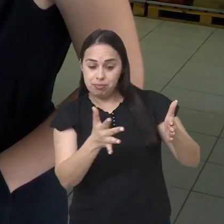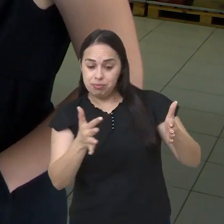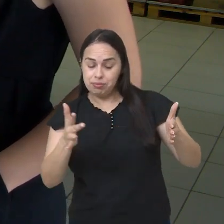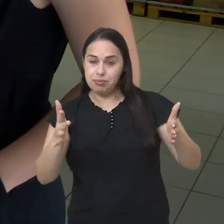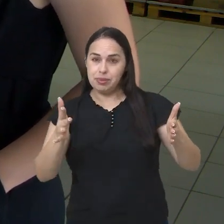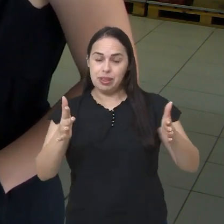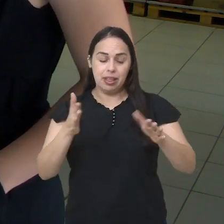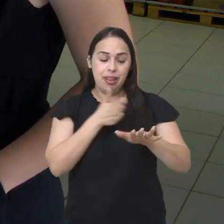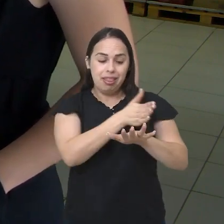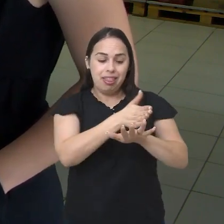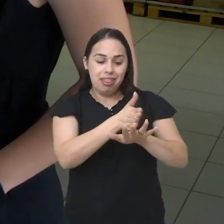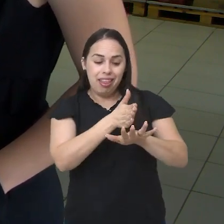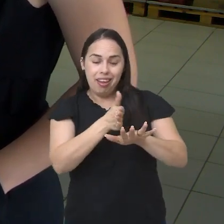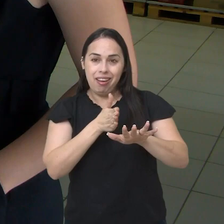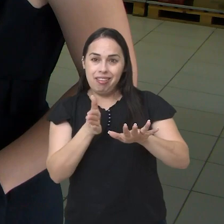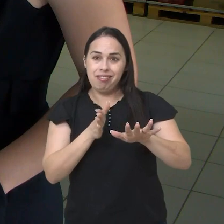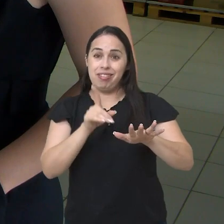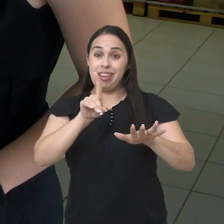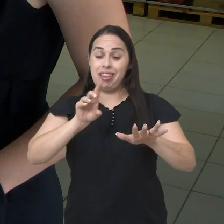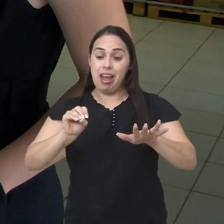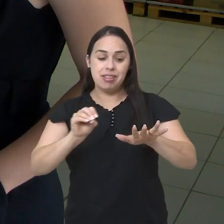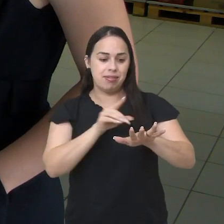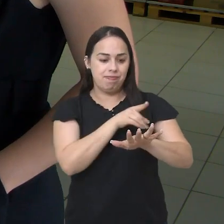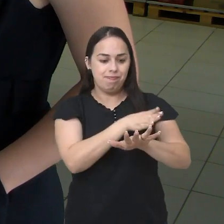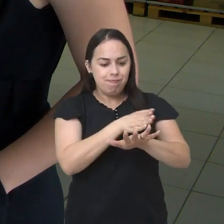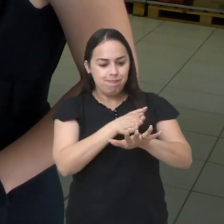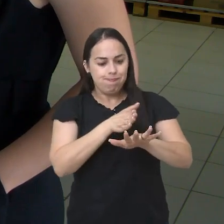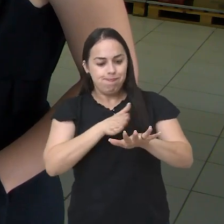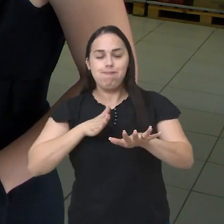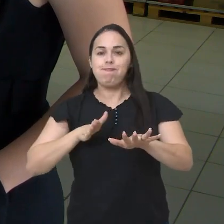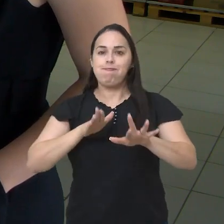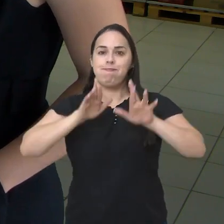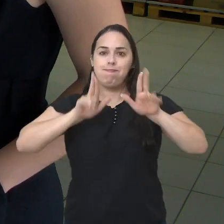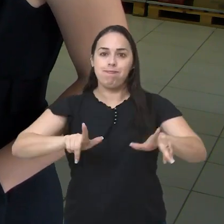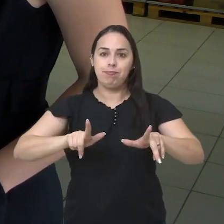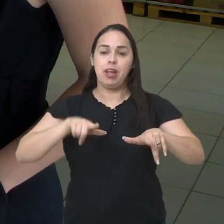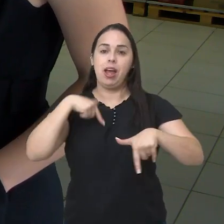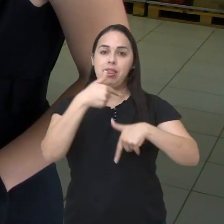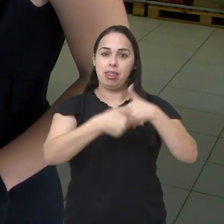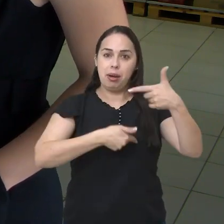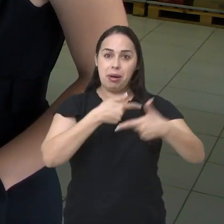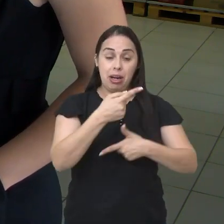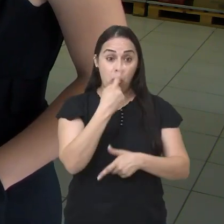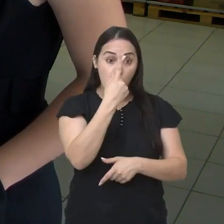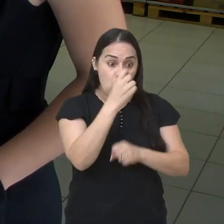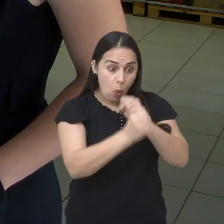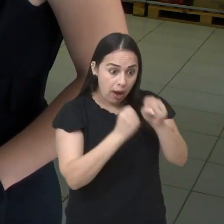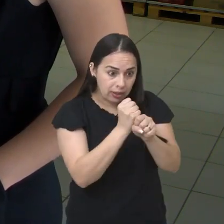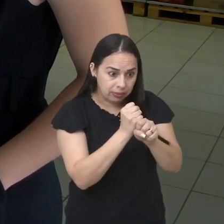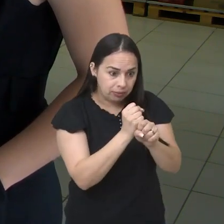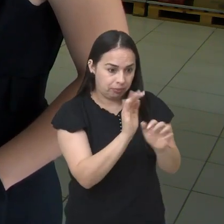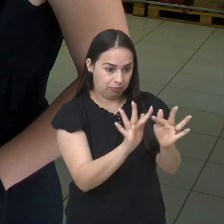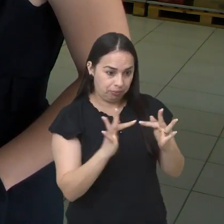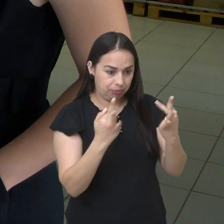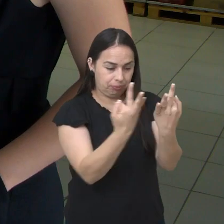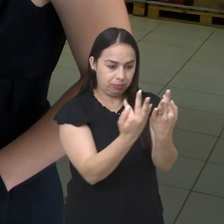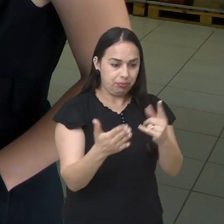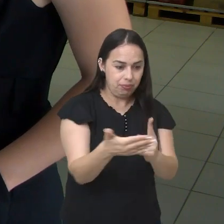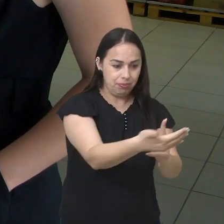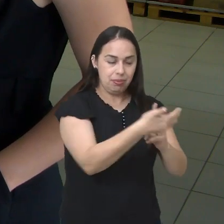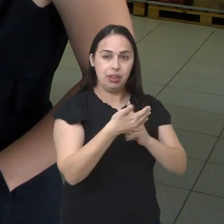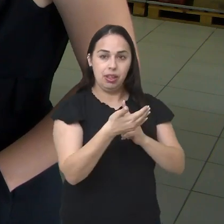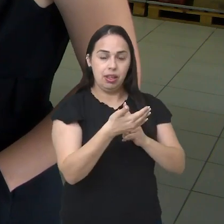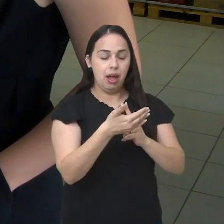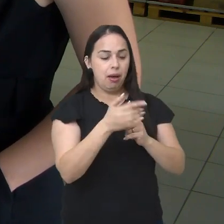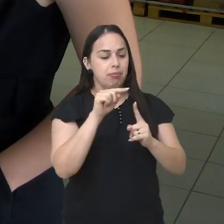áreas diferentes, né? Então a ideia é assim, trabalhar durante um ano para procurar